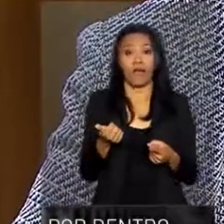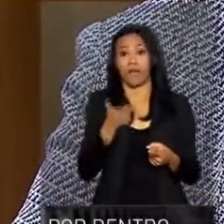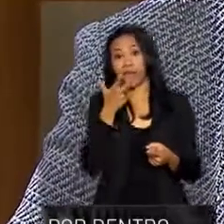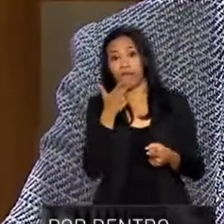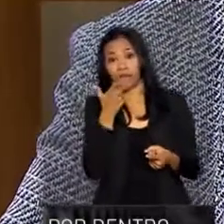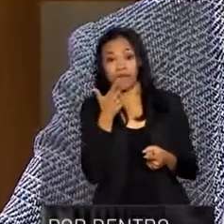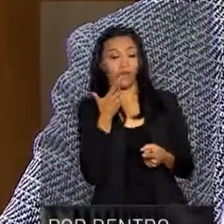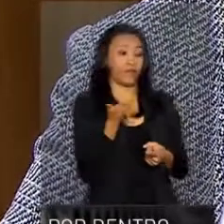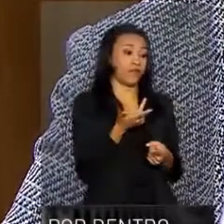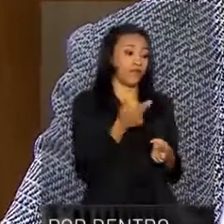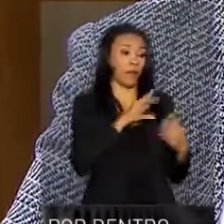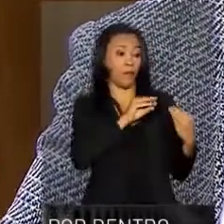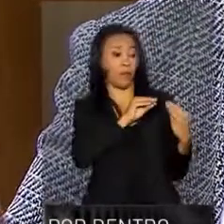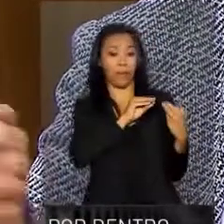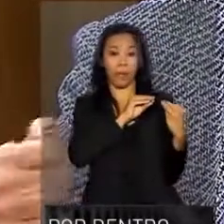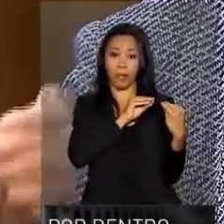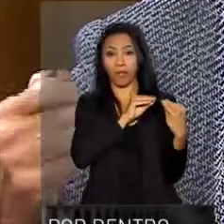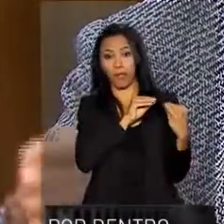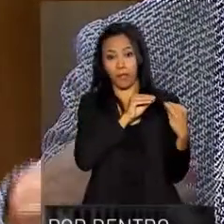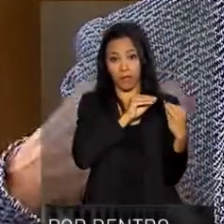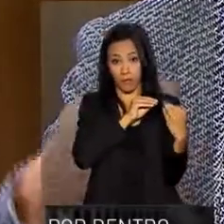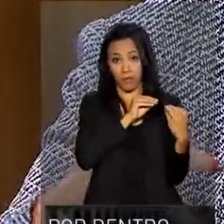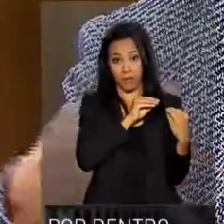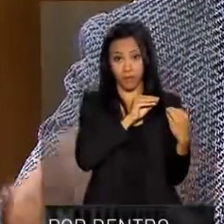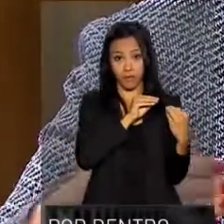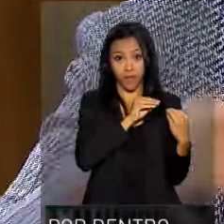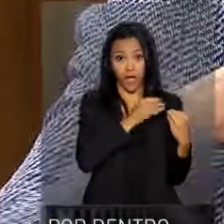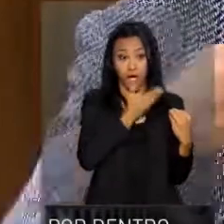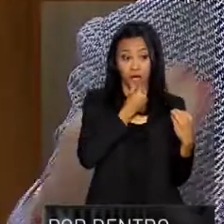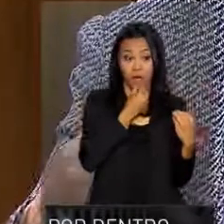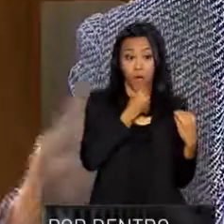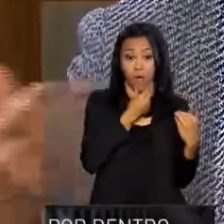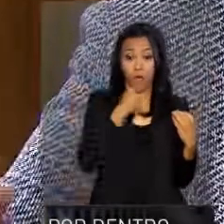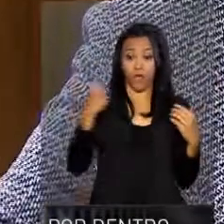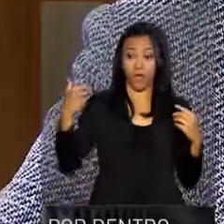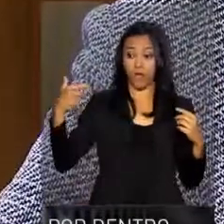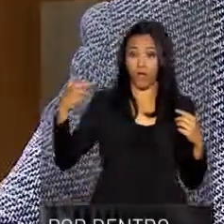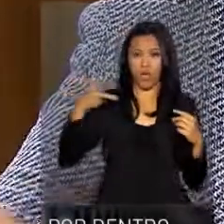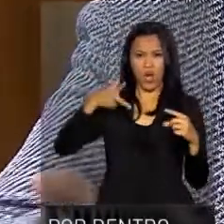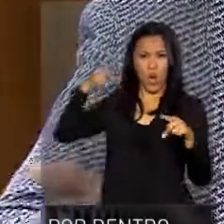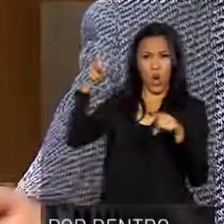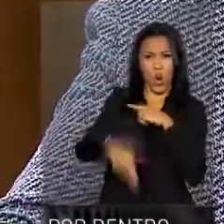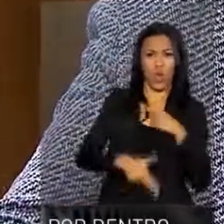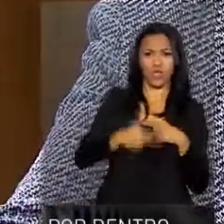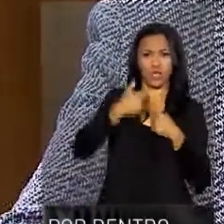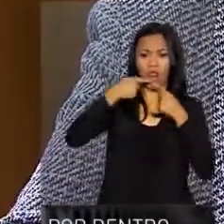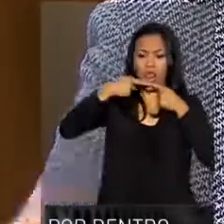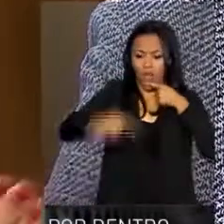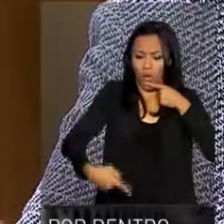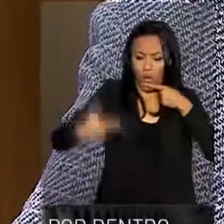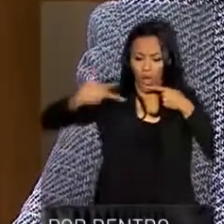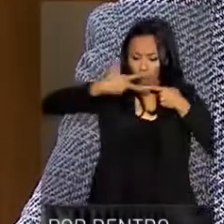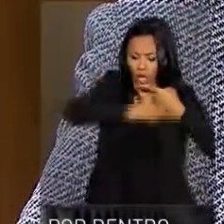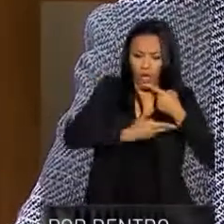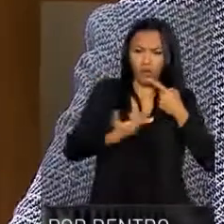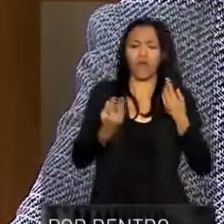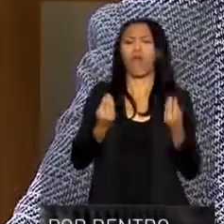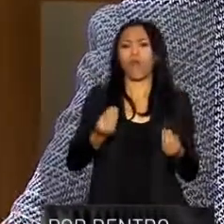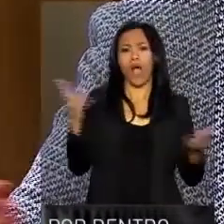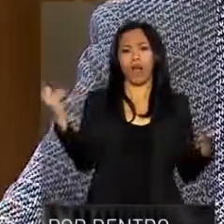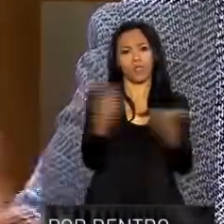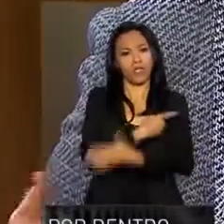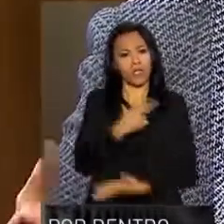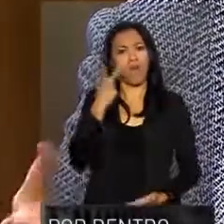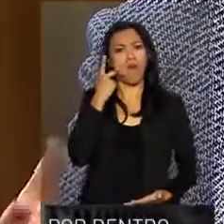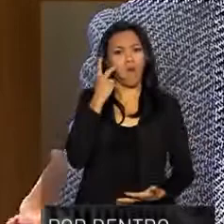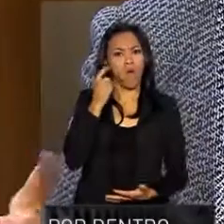alguém com uma pessoa ela ela vai é o homem corta sua língua nós vimos agora no caso do ceará tvs caso o homem foi